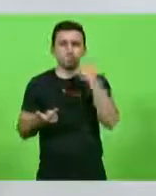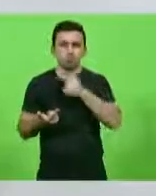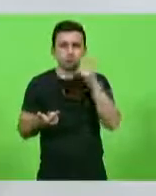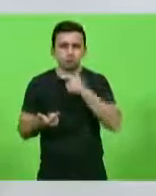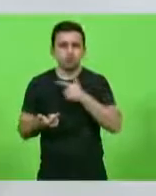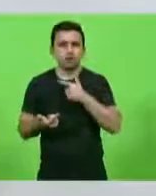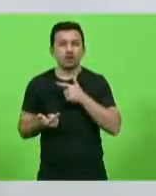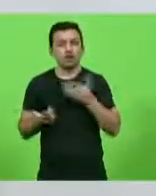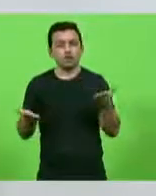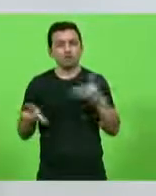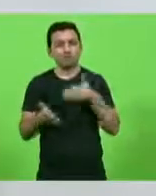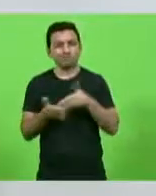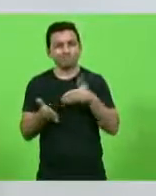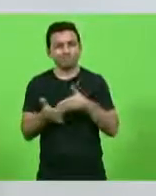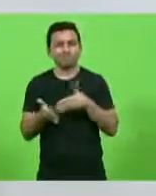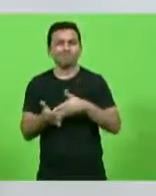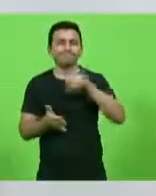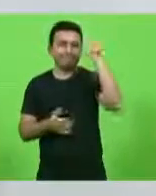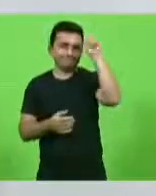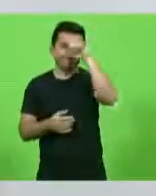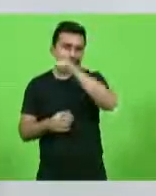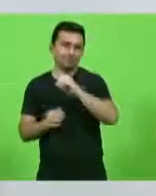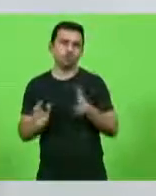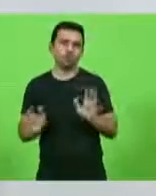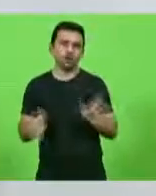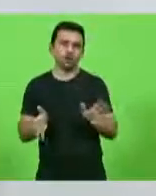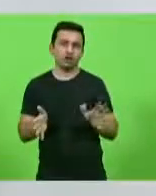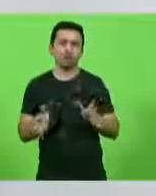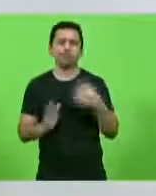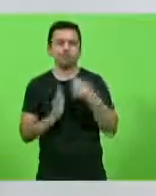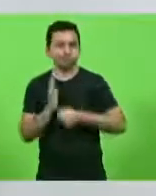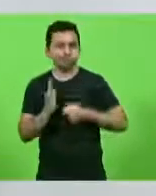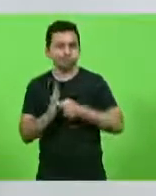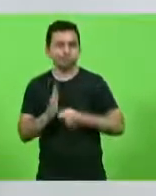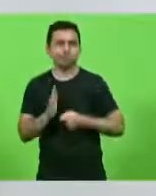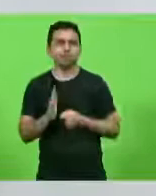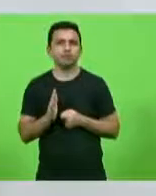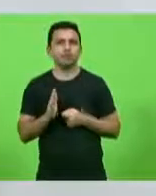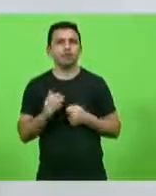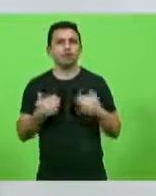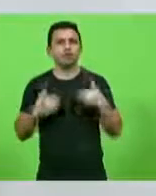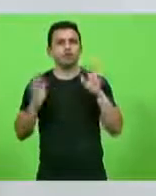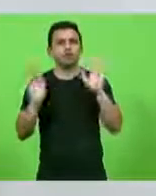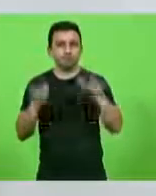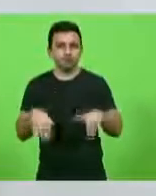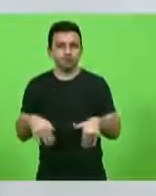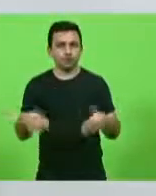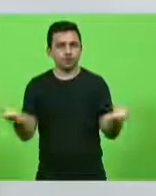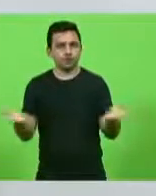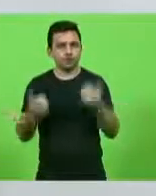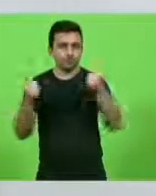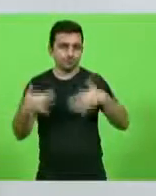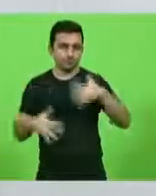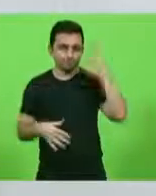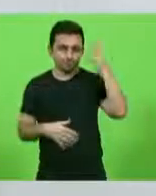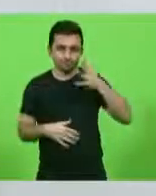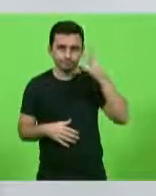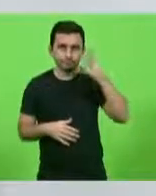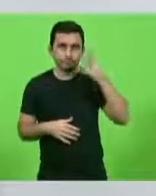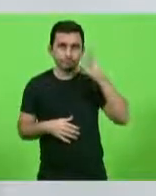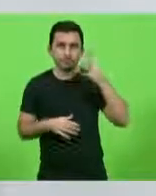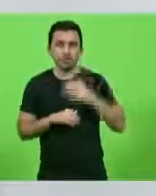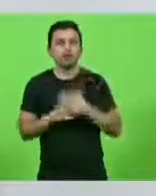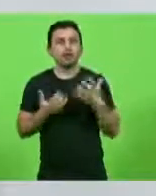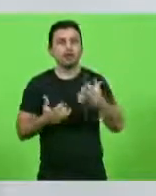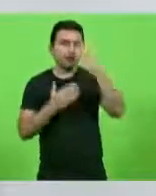essa diversidade entre tantas que nós já enfrentamos. Eu aqui finalizo essa primeira etapa da nossa fala e eu